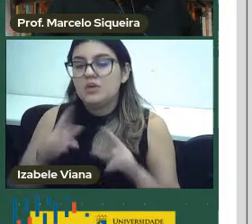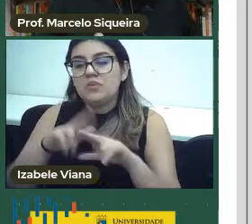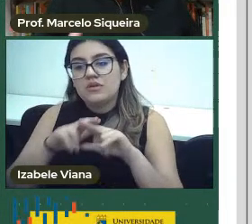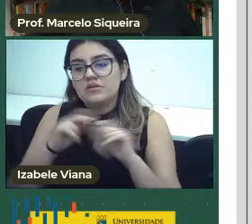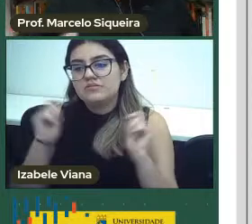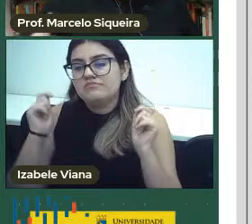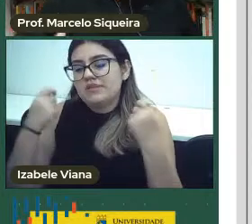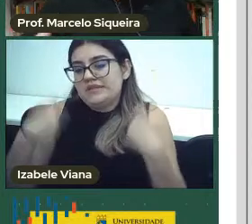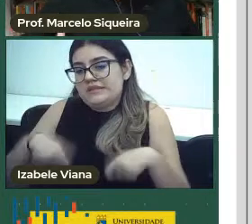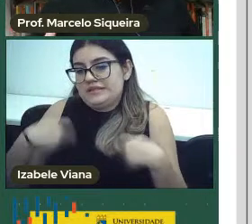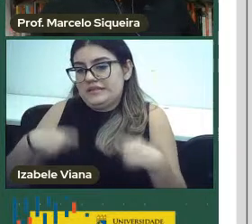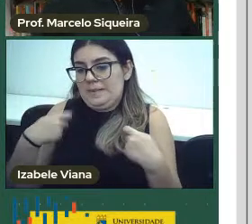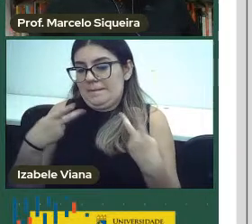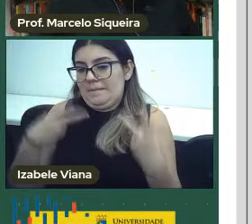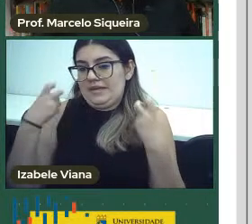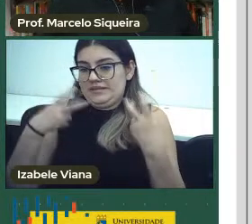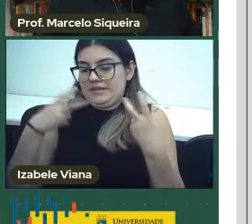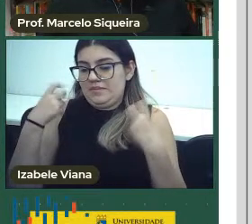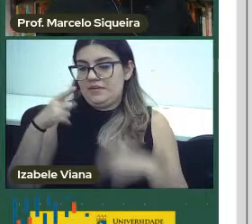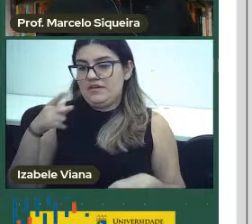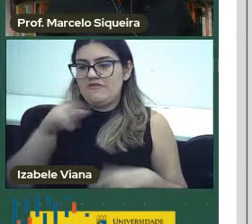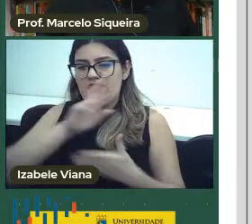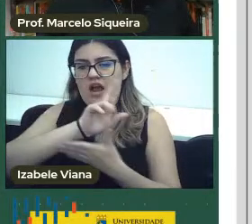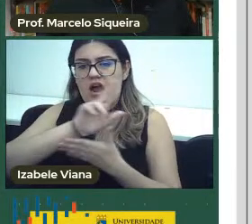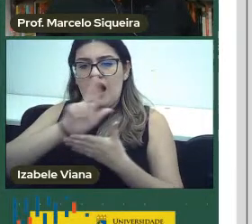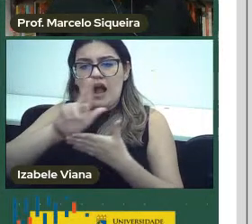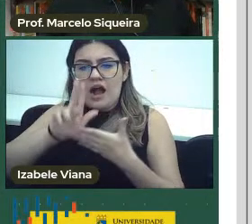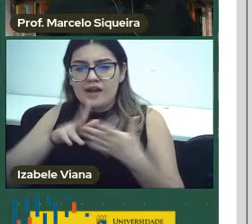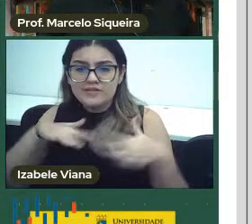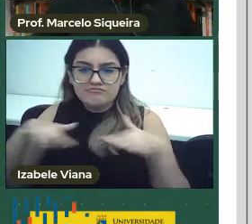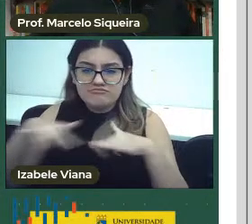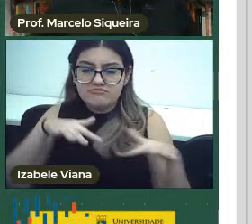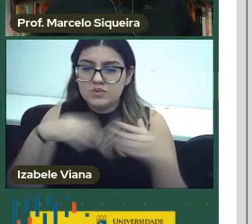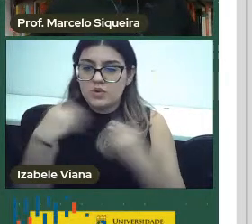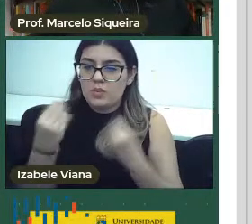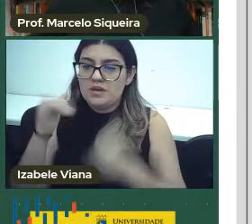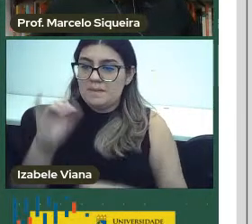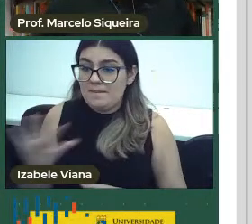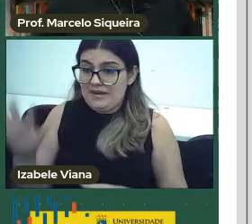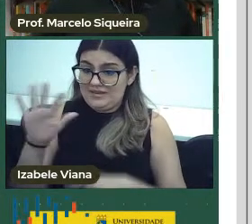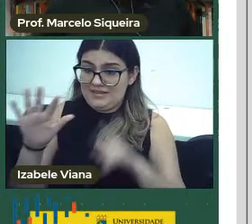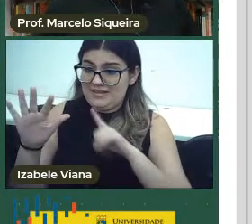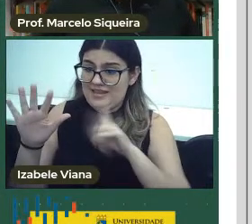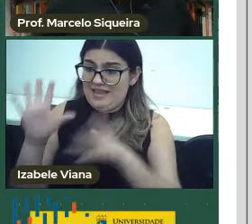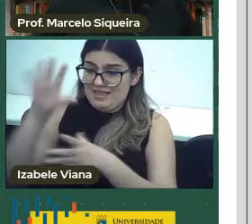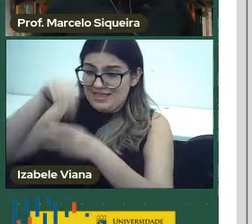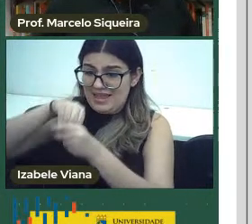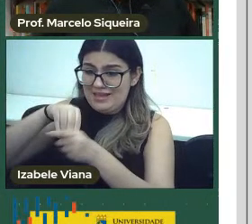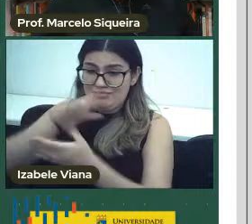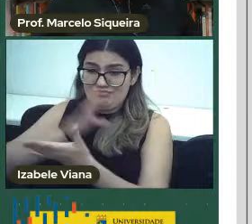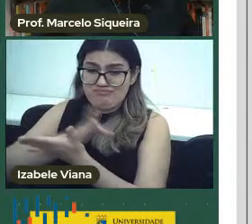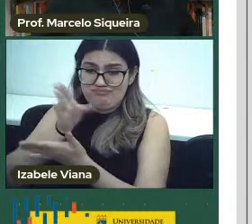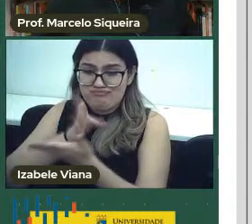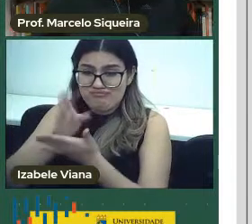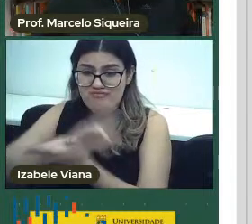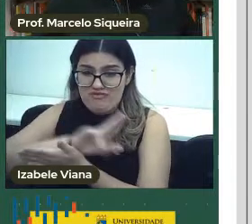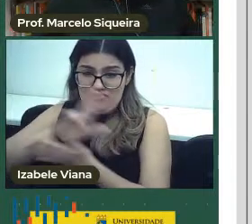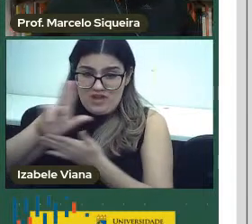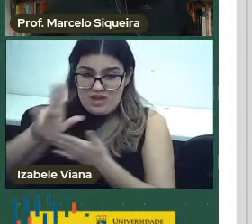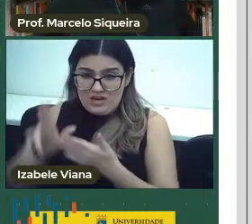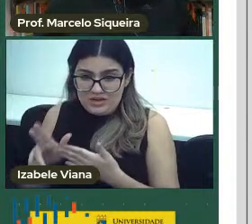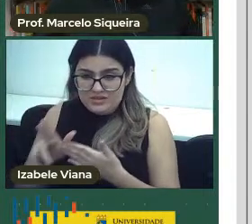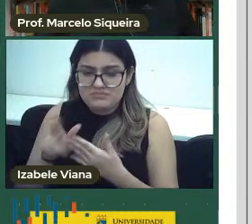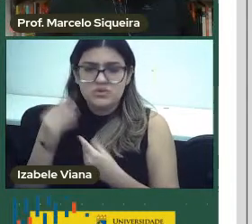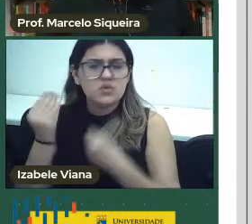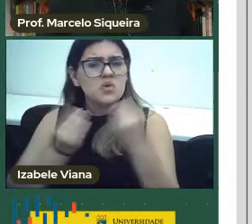multiníveis e as múltiplas dimensões que uma imagem pode ter. E o que é isso? Vamos ver aqui essa